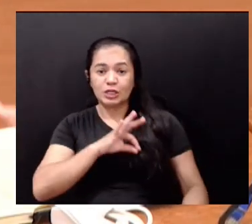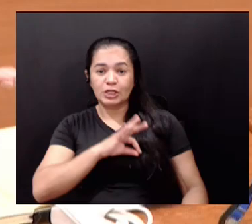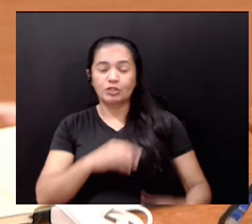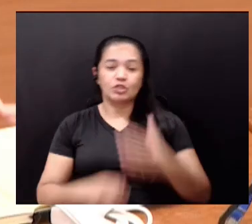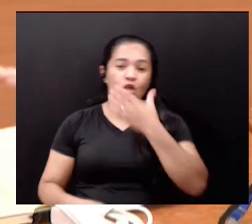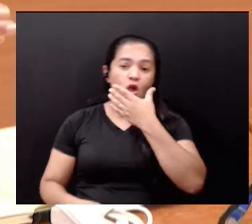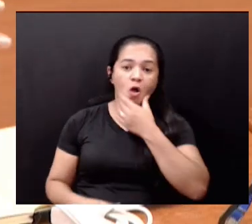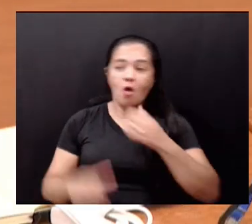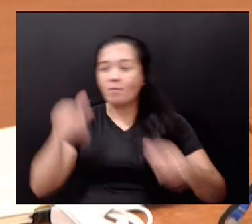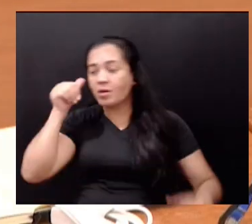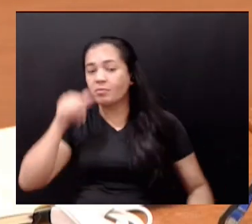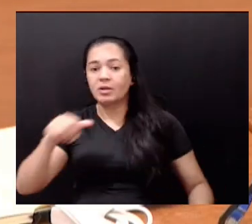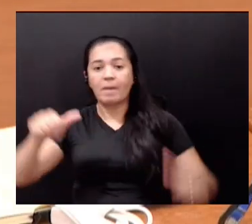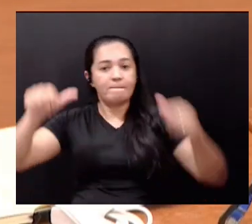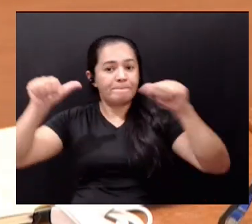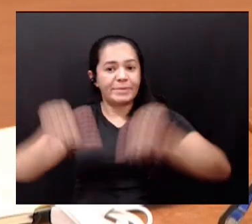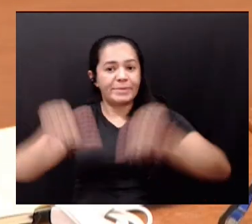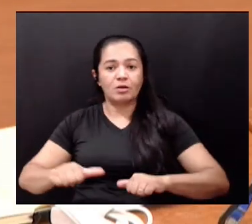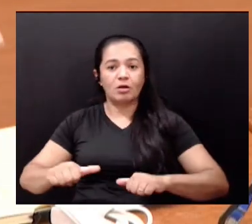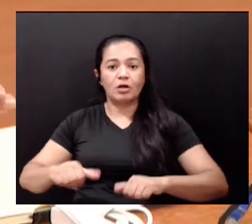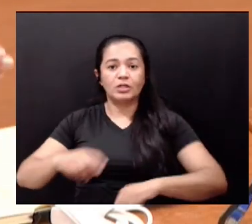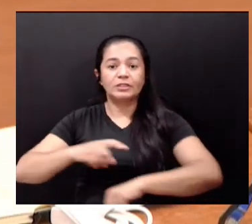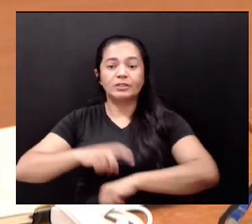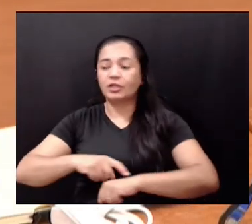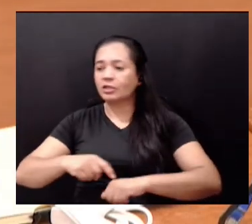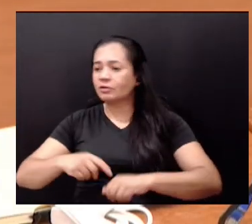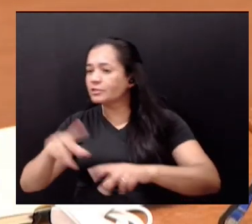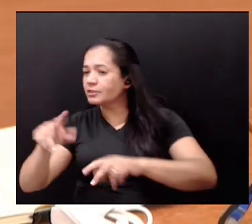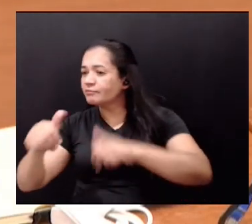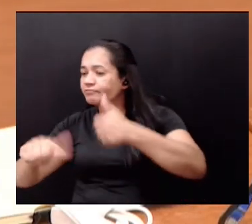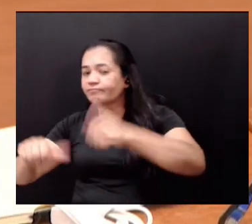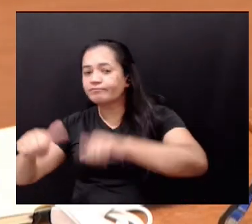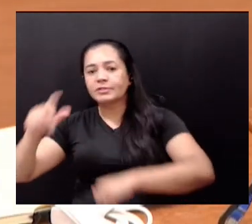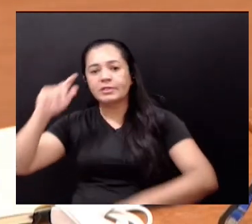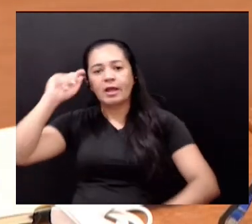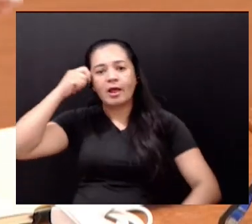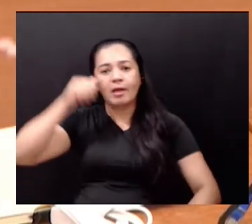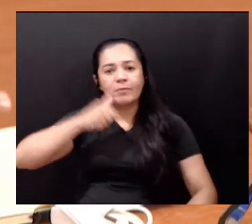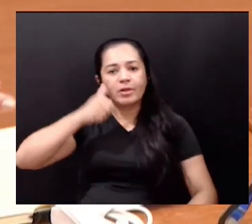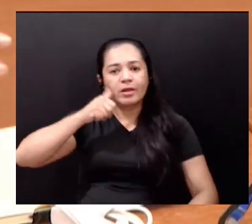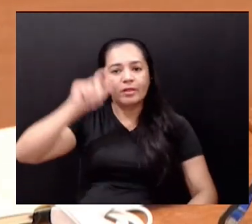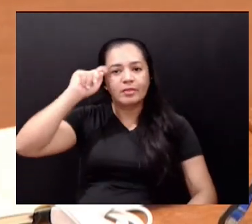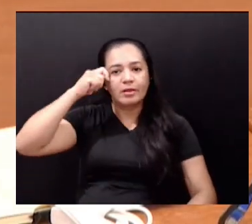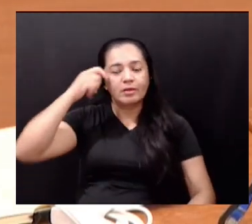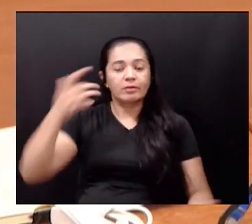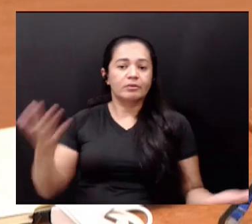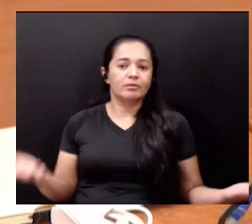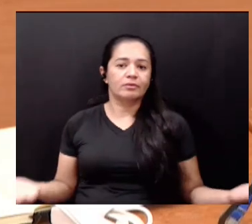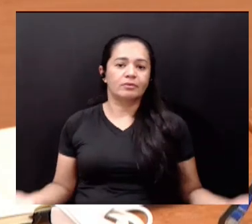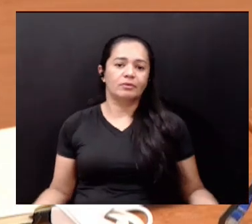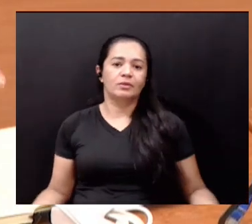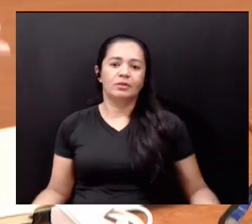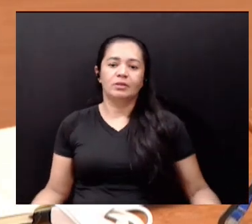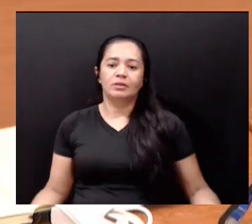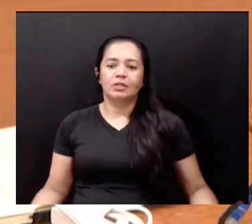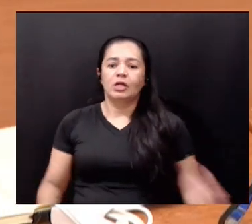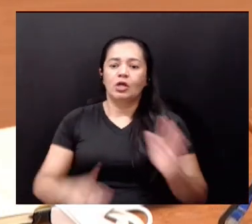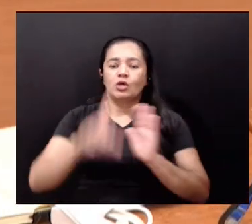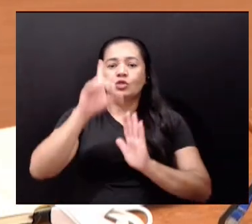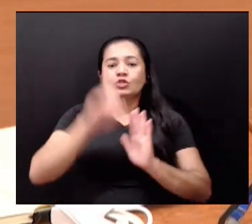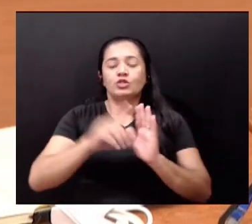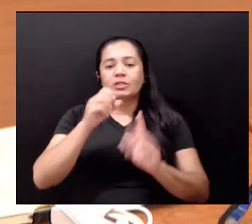situação das mulheres negras. Então, nesse avanço de retiradas de direitos sociais, de